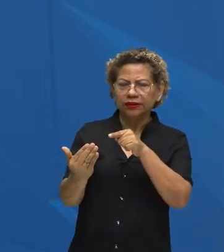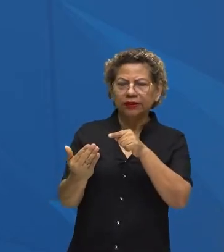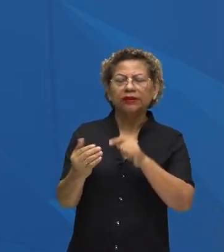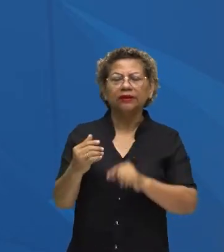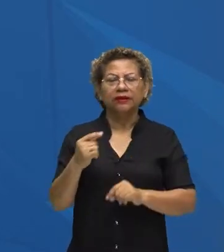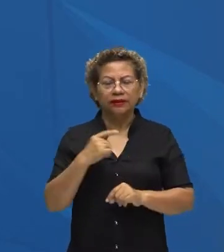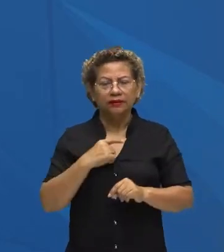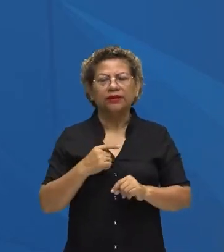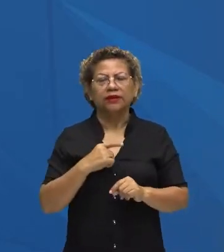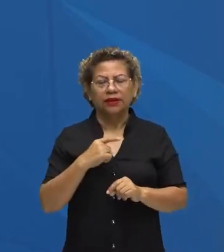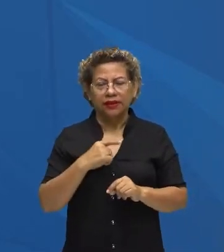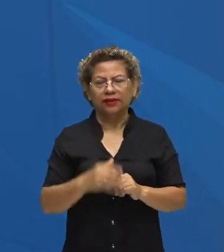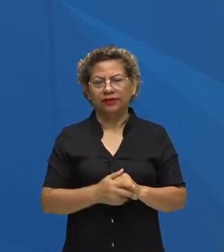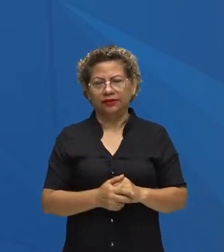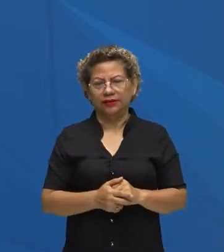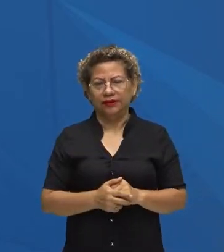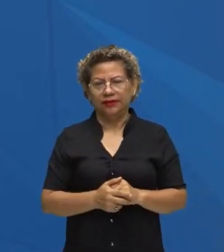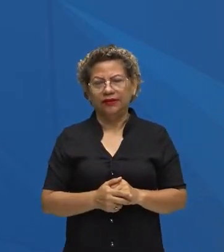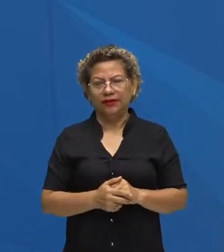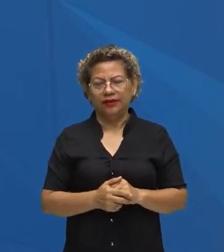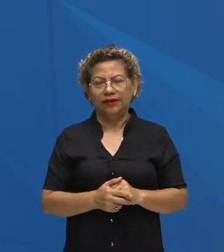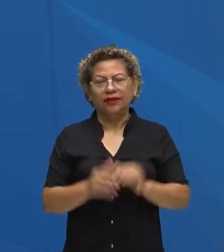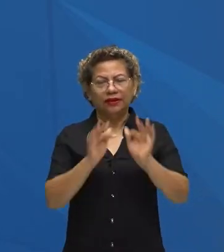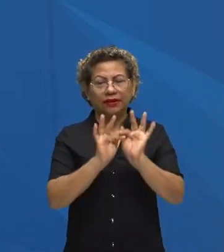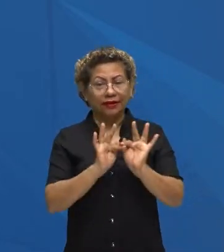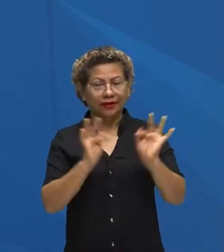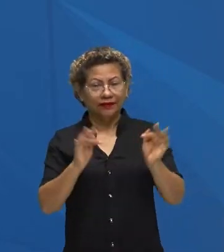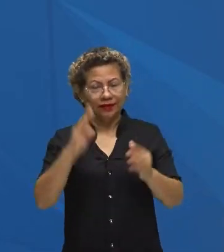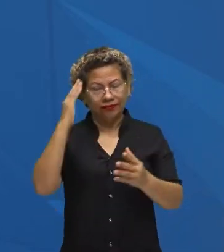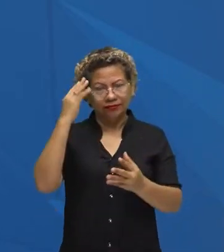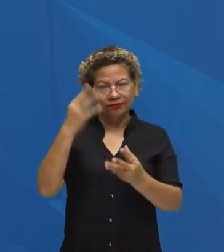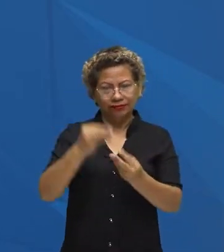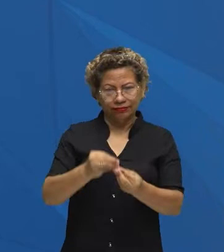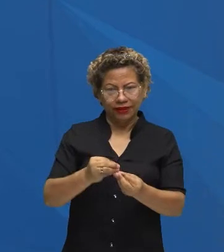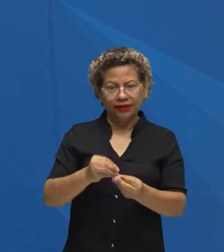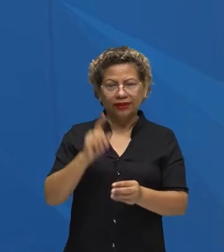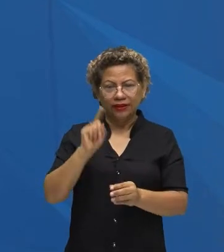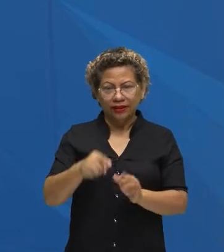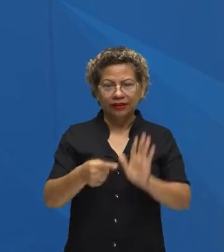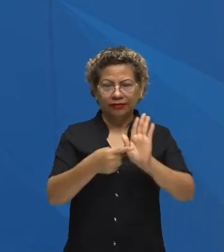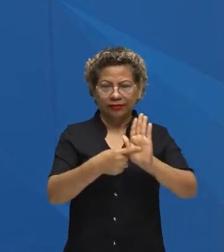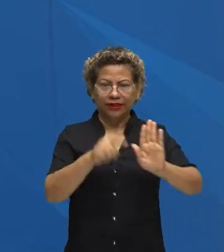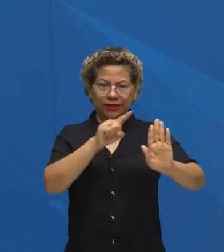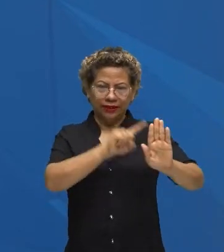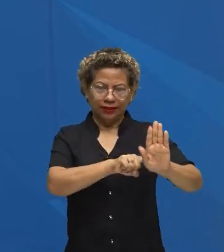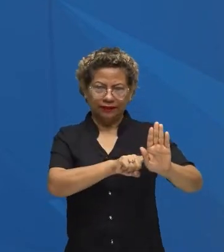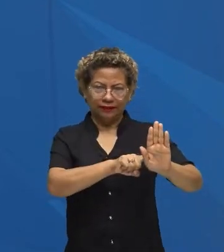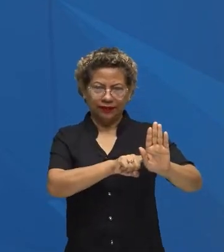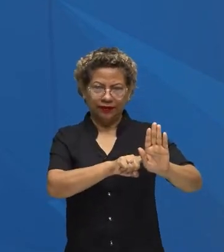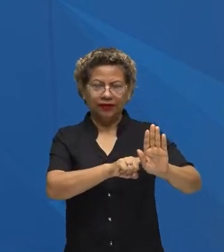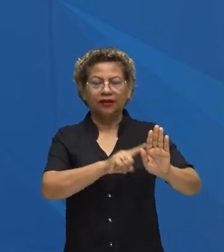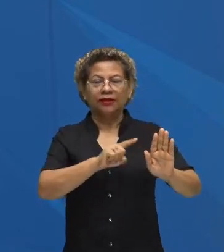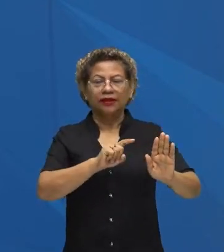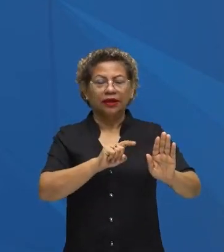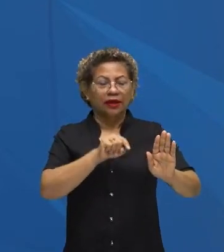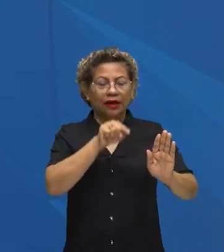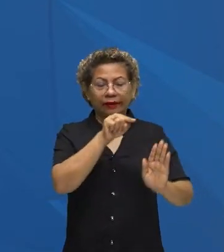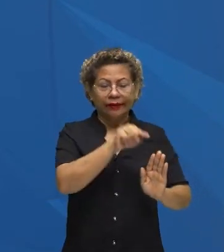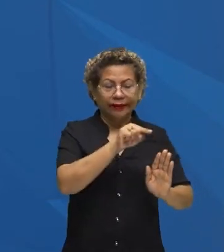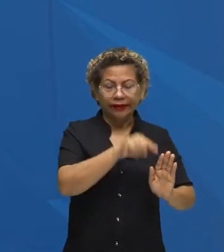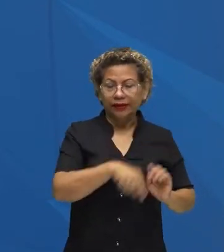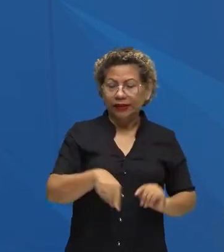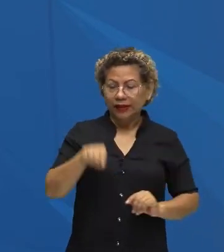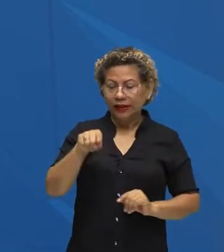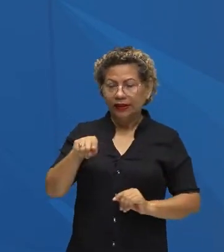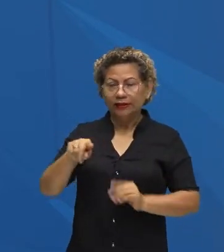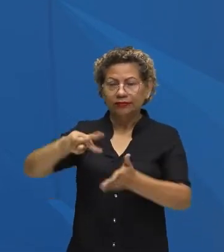e outro, dentro dos ditados populares, que é o que configura essa figura de linguagem chamada de metáfora. E a gente até se